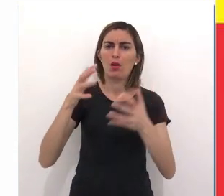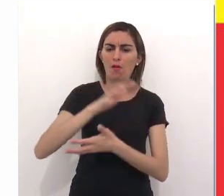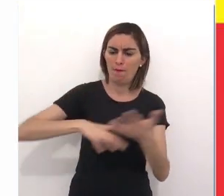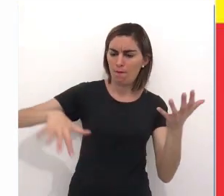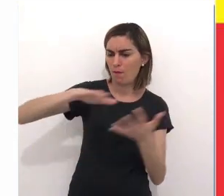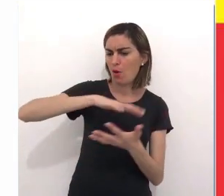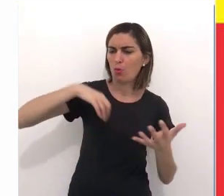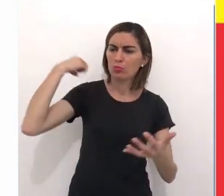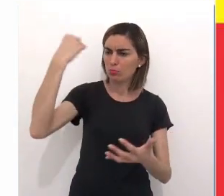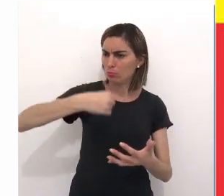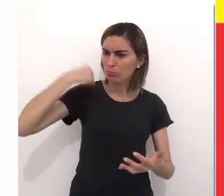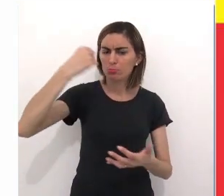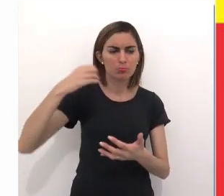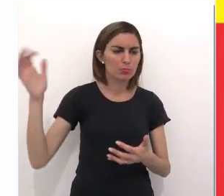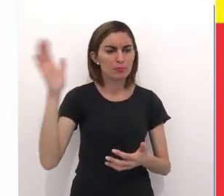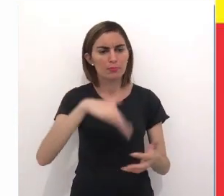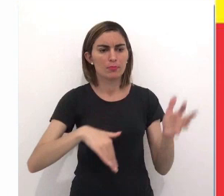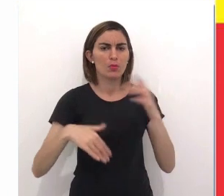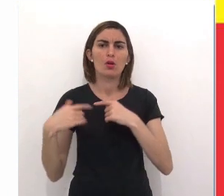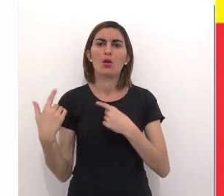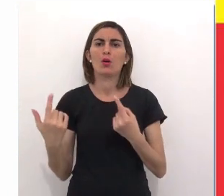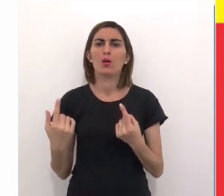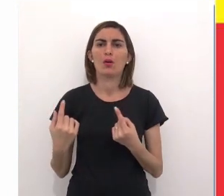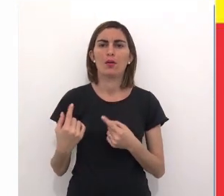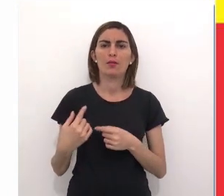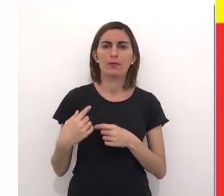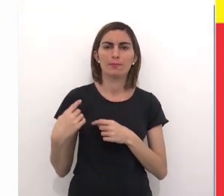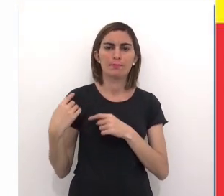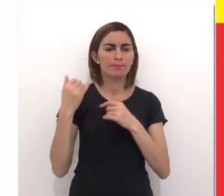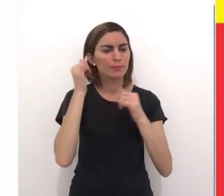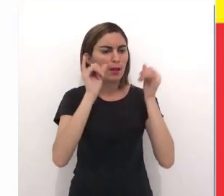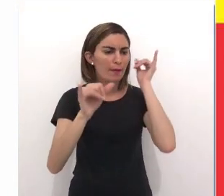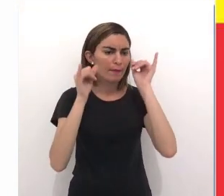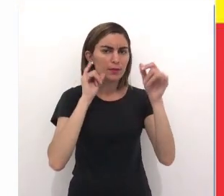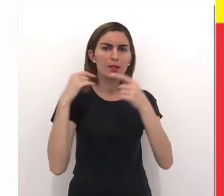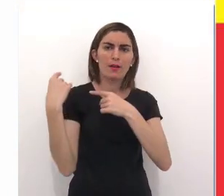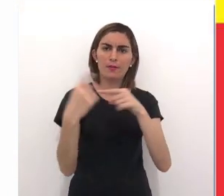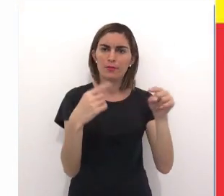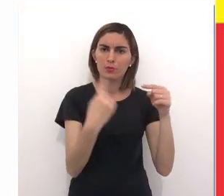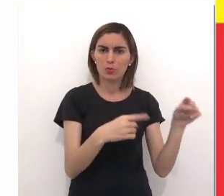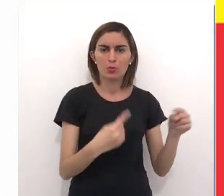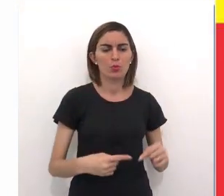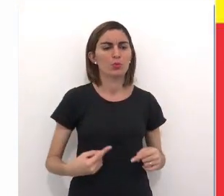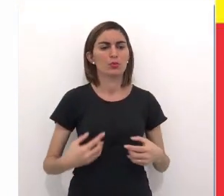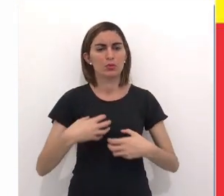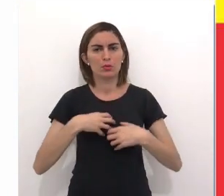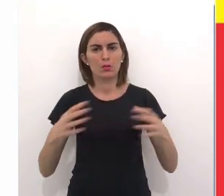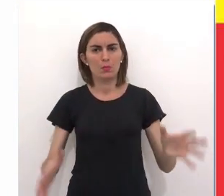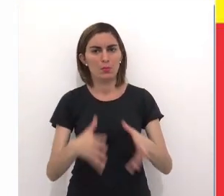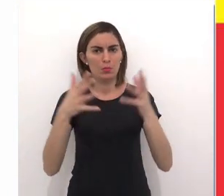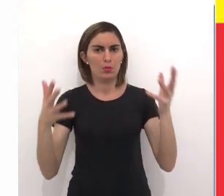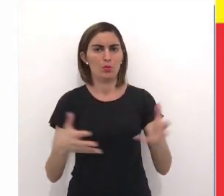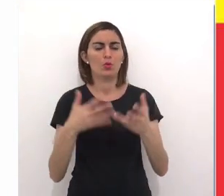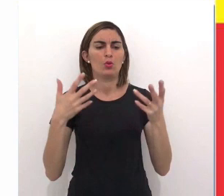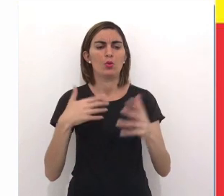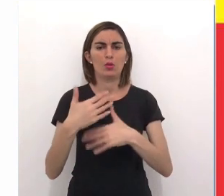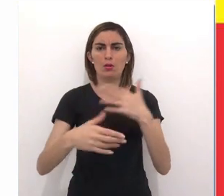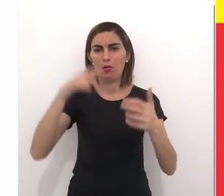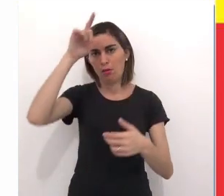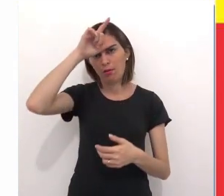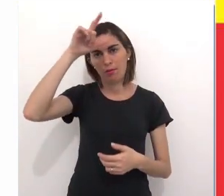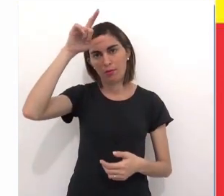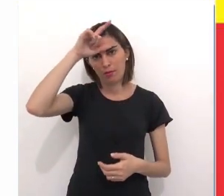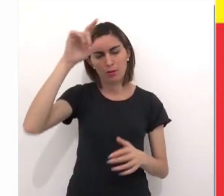projetavam levantes e revoltas, que a corte combatia através simplesmente da promoção